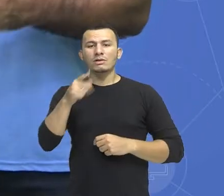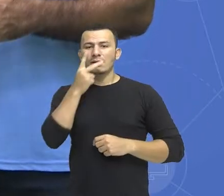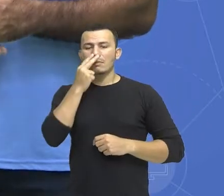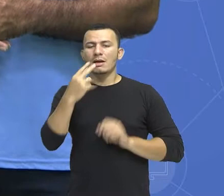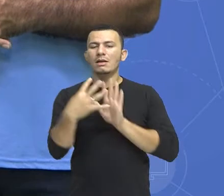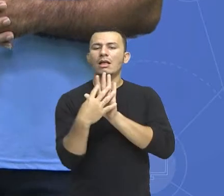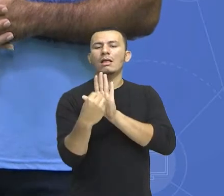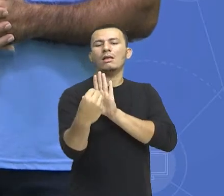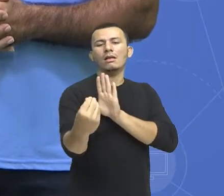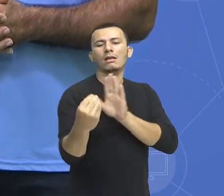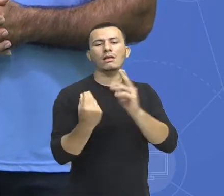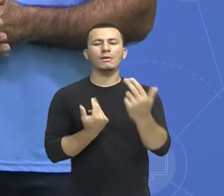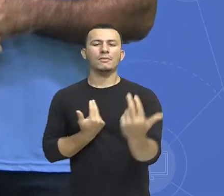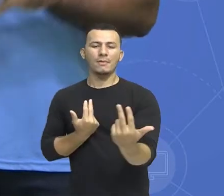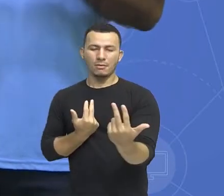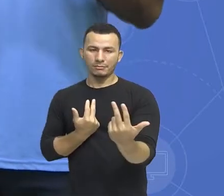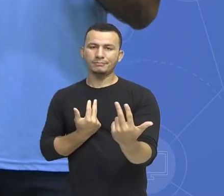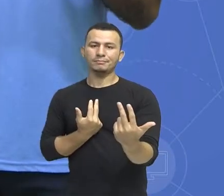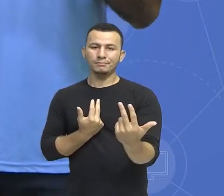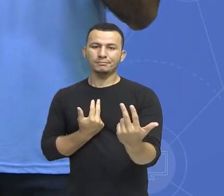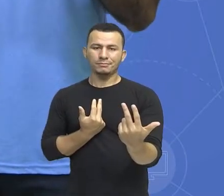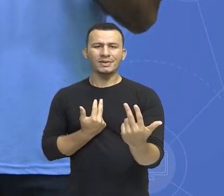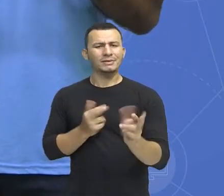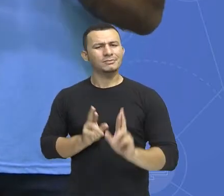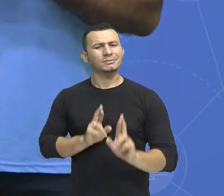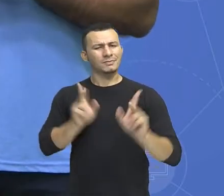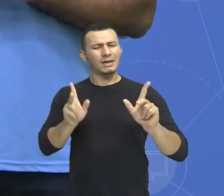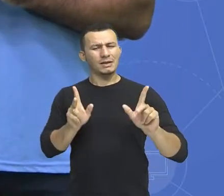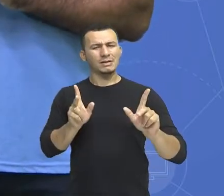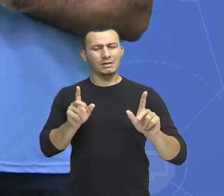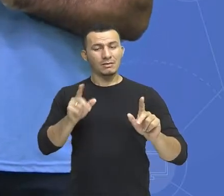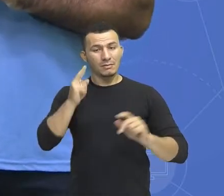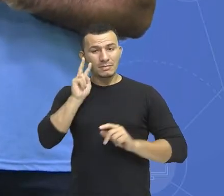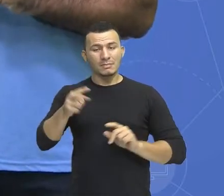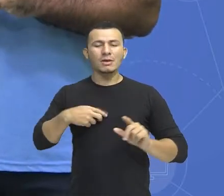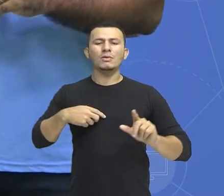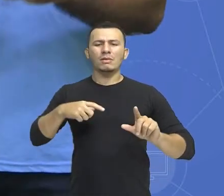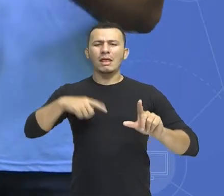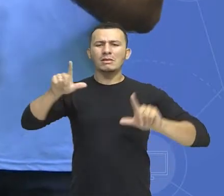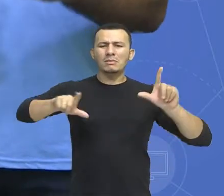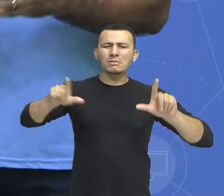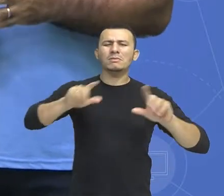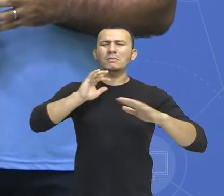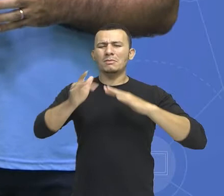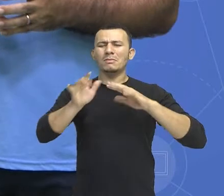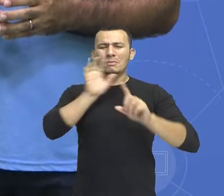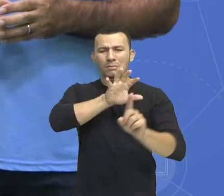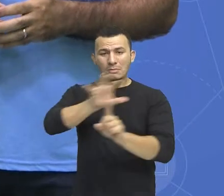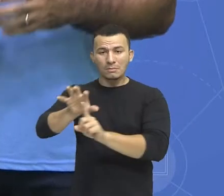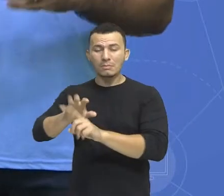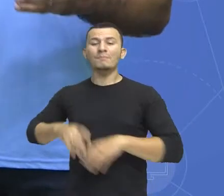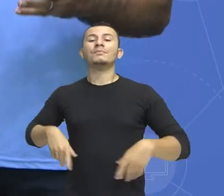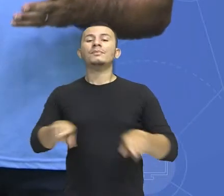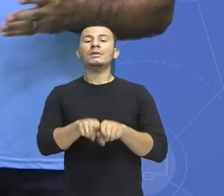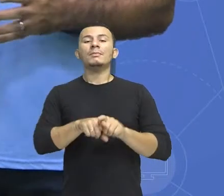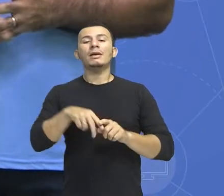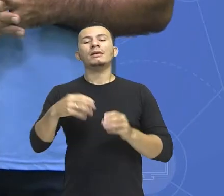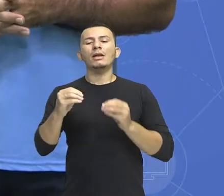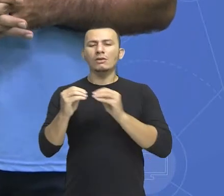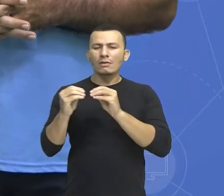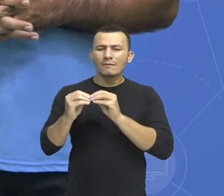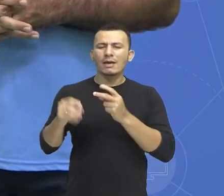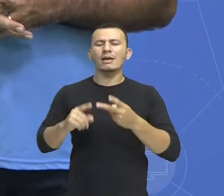tornasse igual a eles. Então veja como ela influencia bastante isso. Outra coisa, nas novelas,